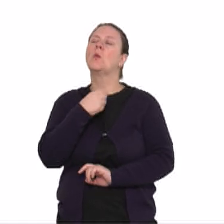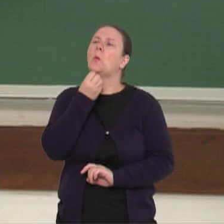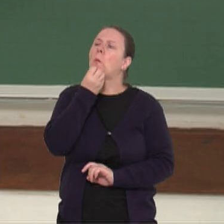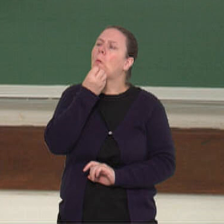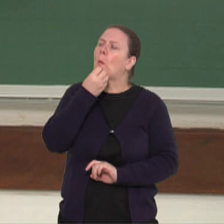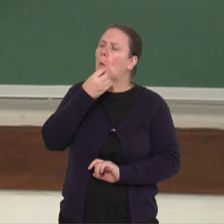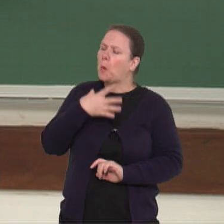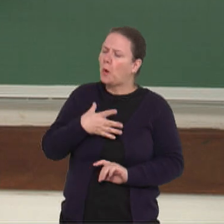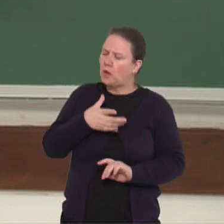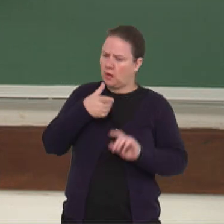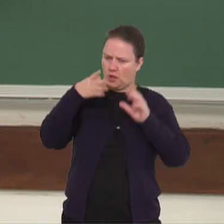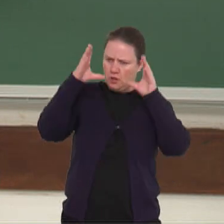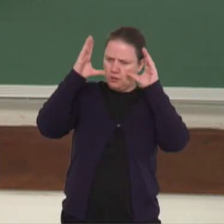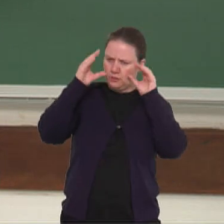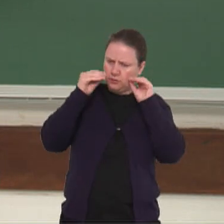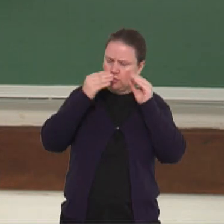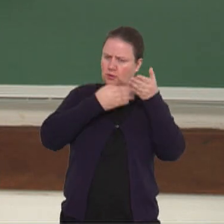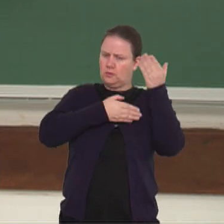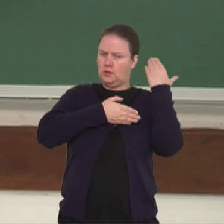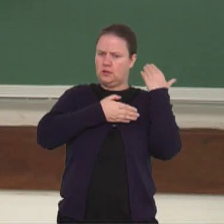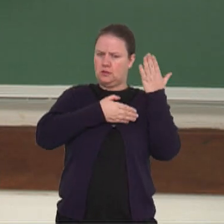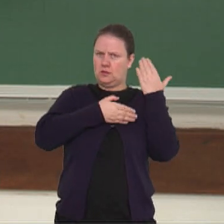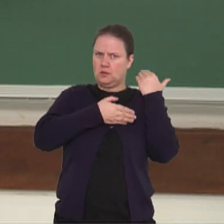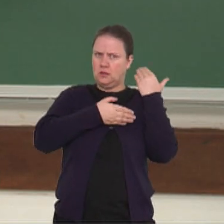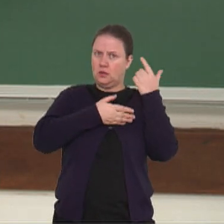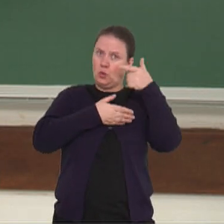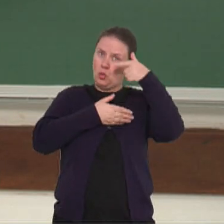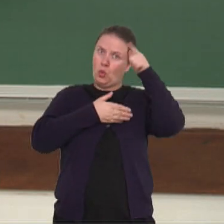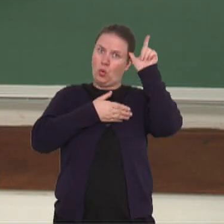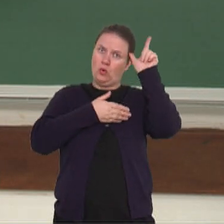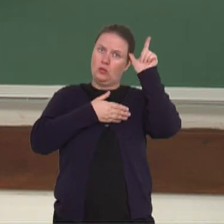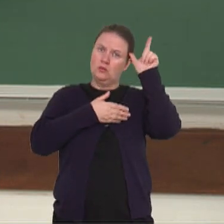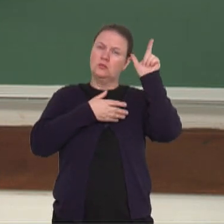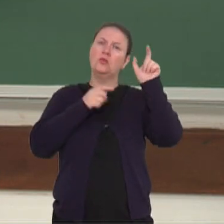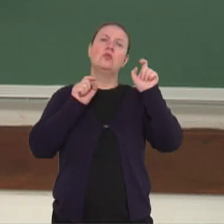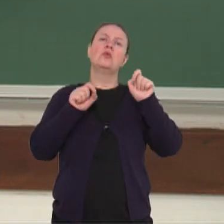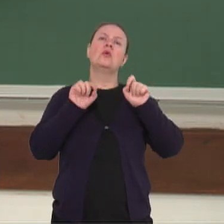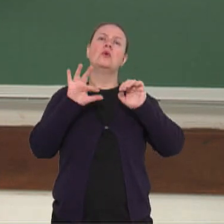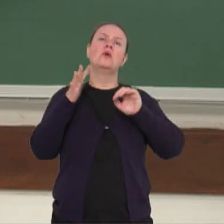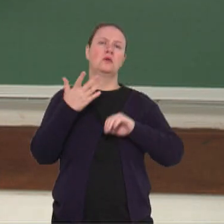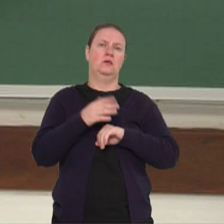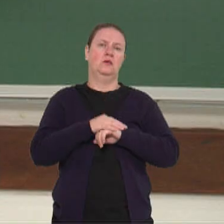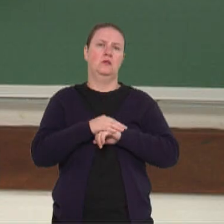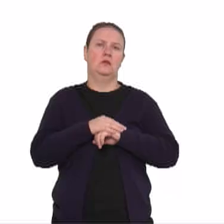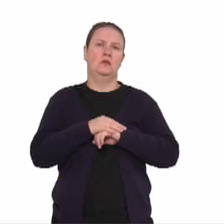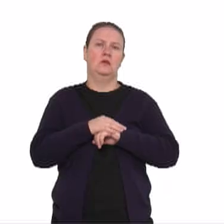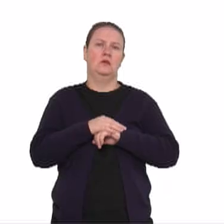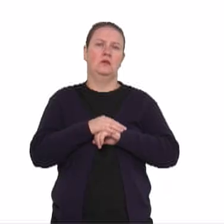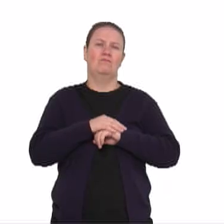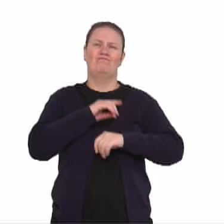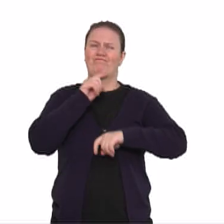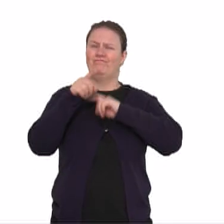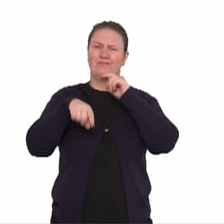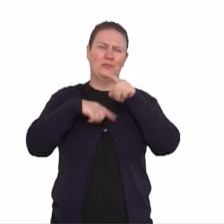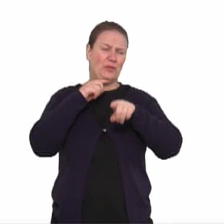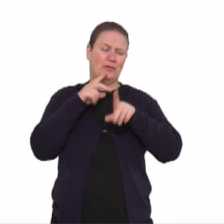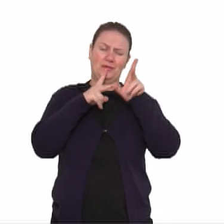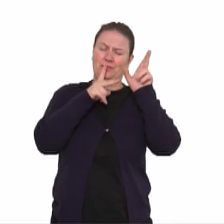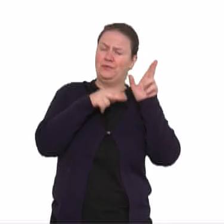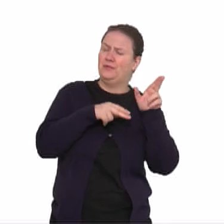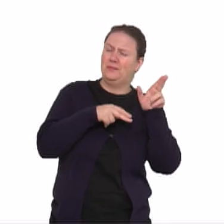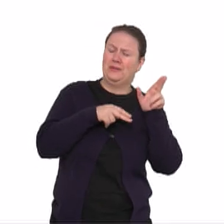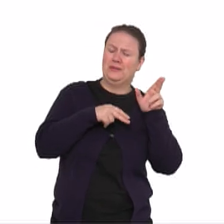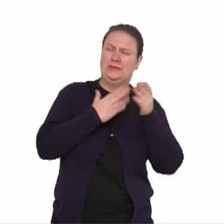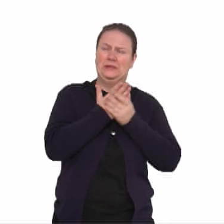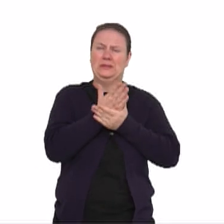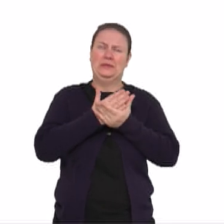que pode ter acontecido comigo, faz de conta, né? A noite passada, eu não dormi muito bem